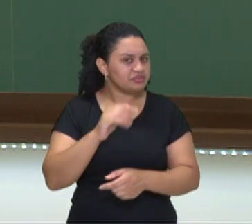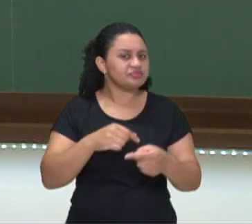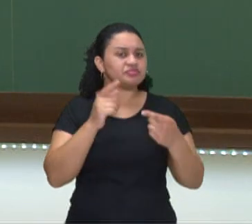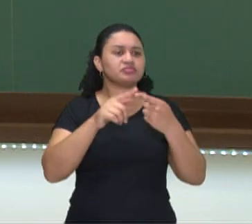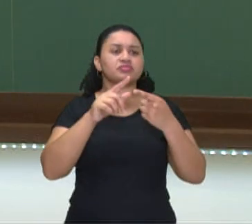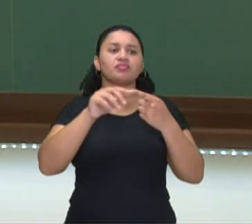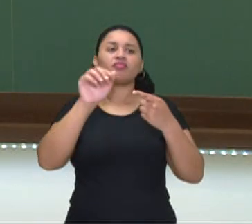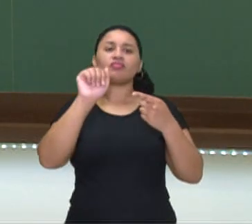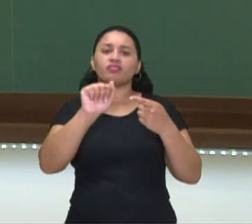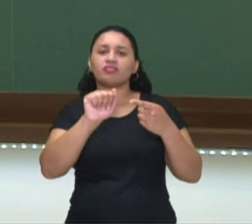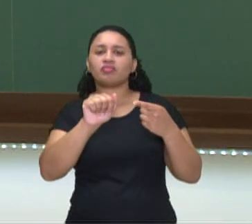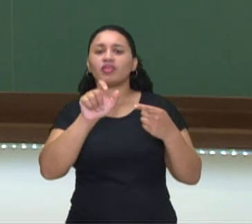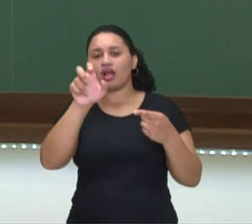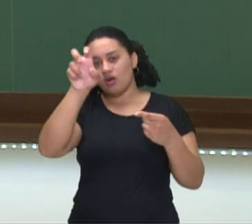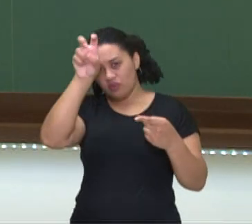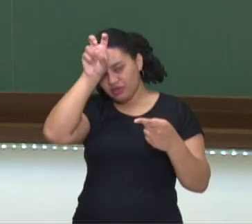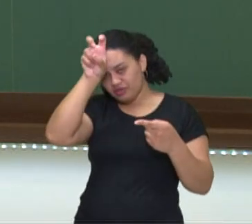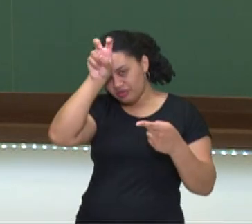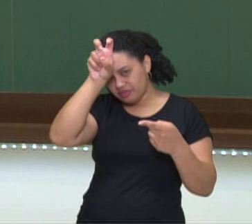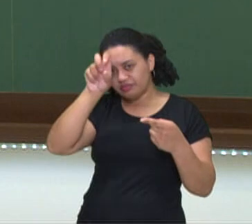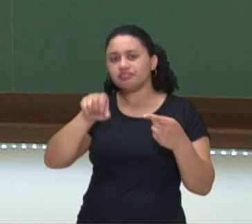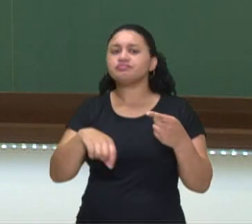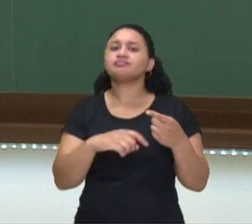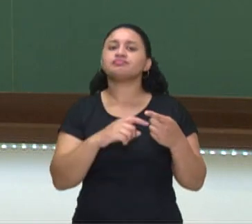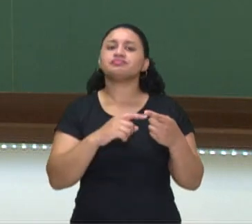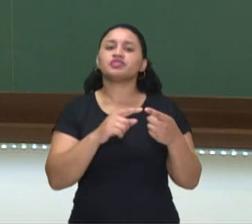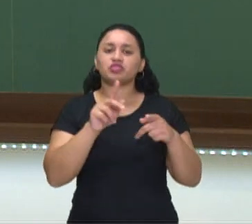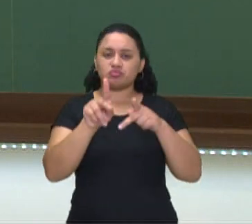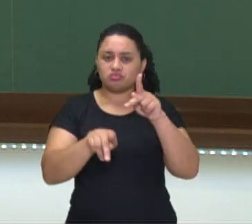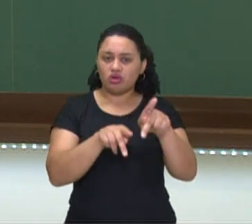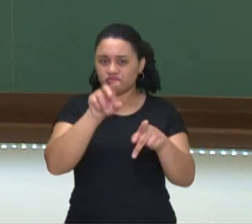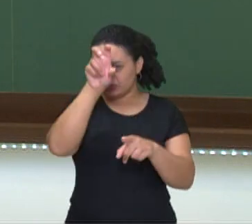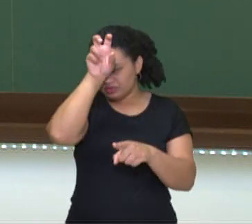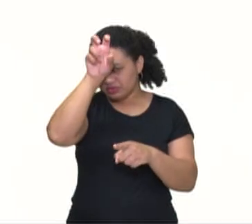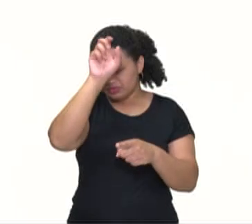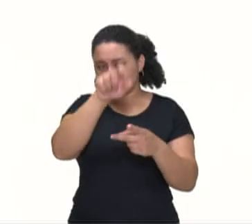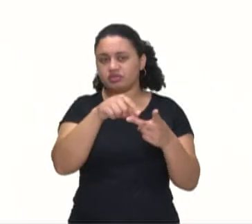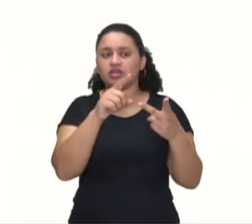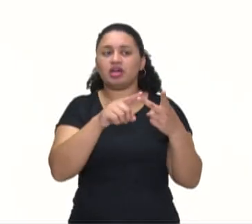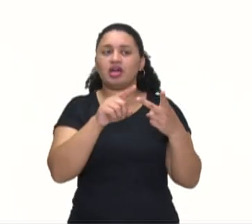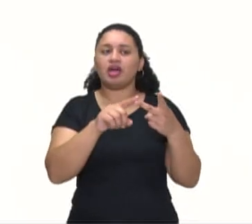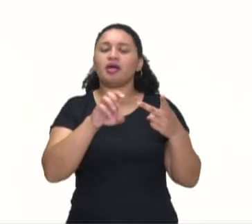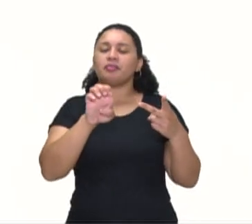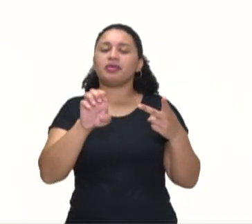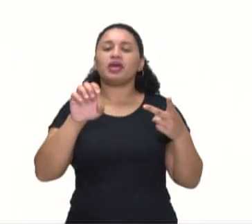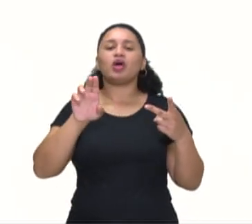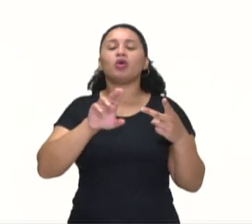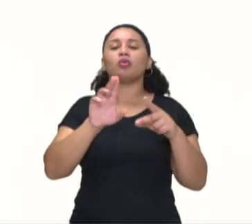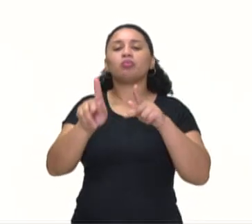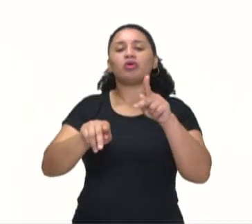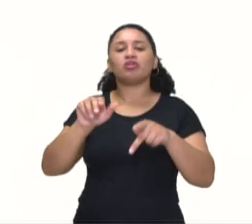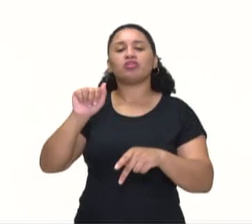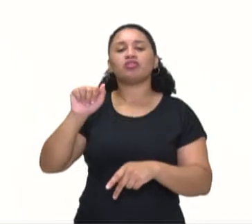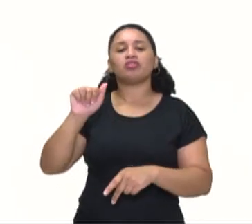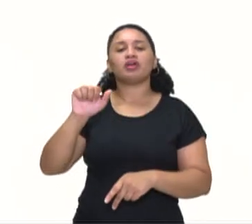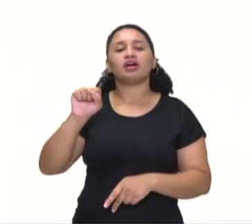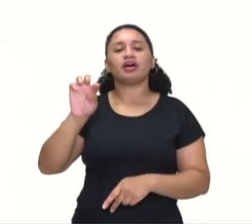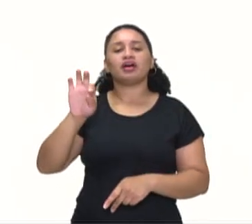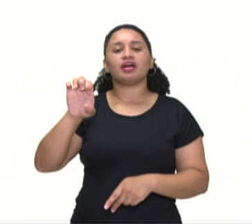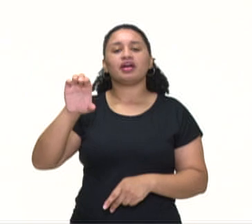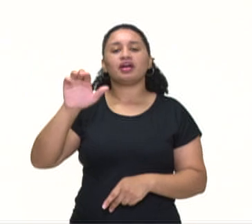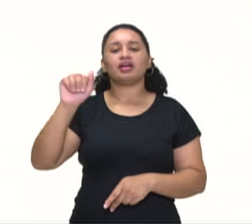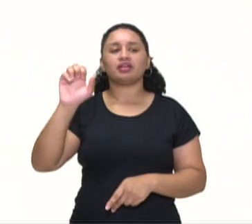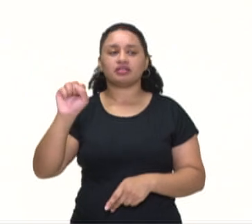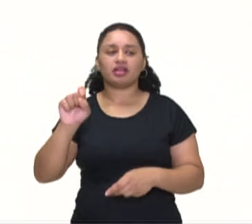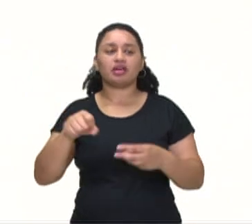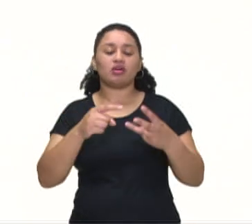Letra A, foram os egípcios? Letra B, os astecas? Ou você acha que é a letra